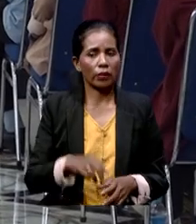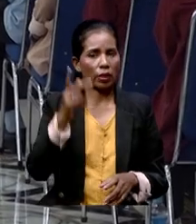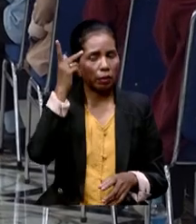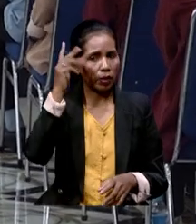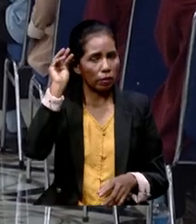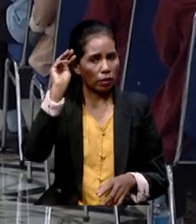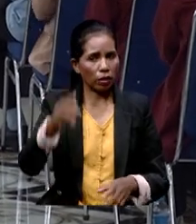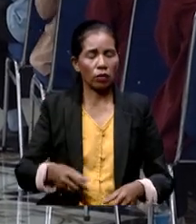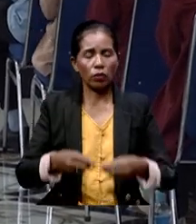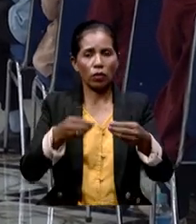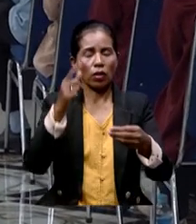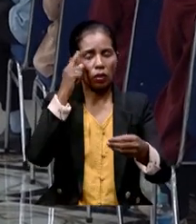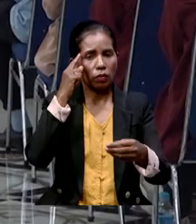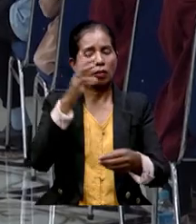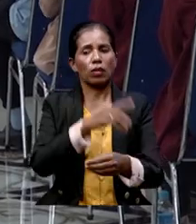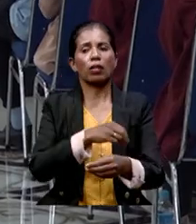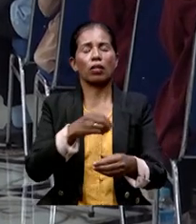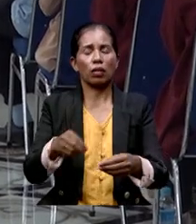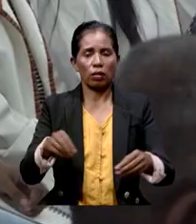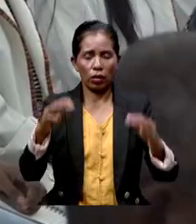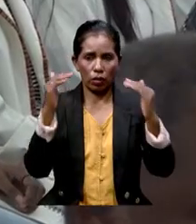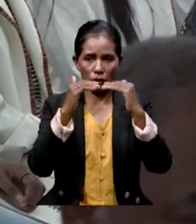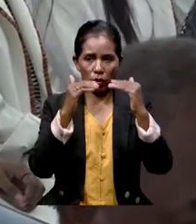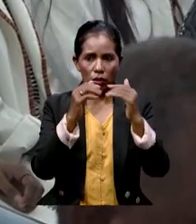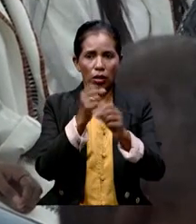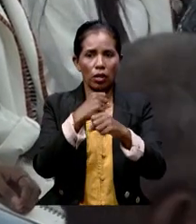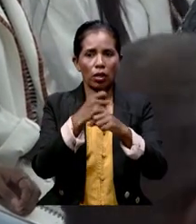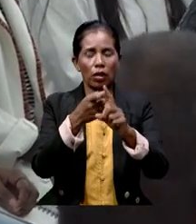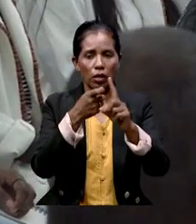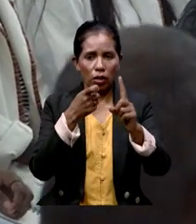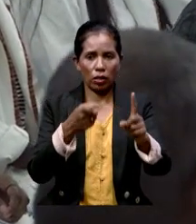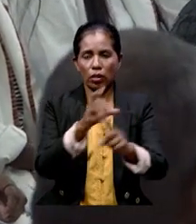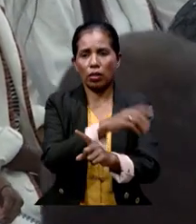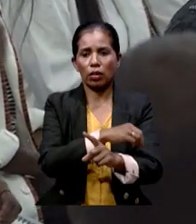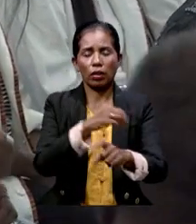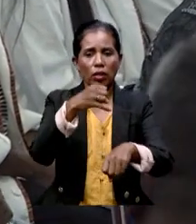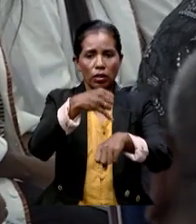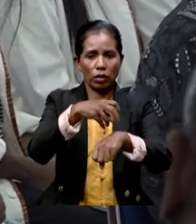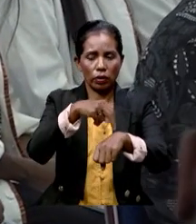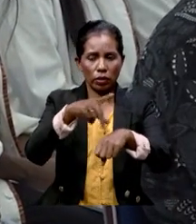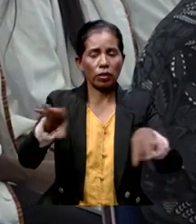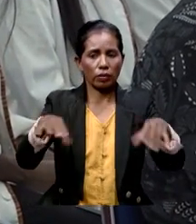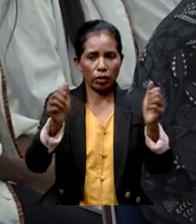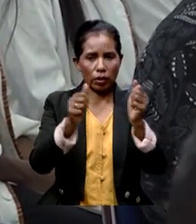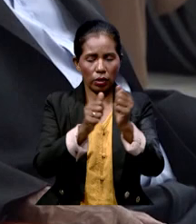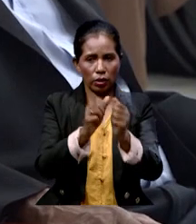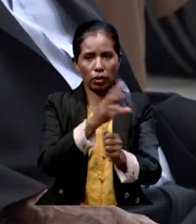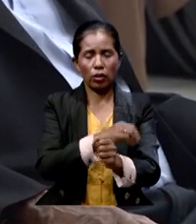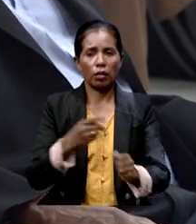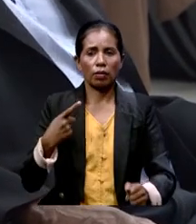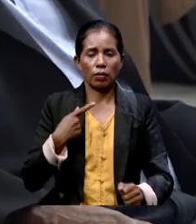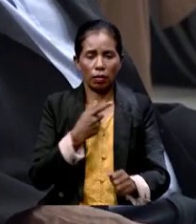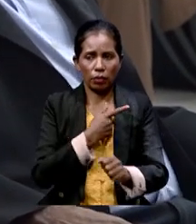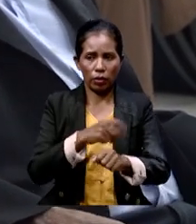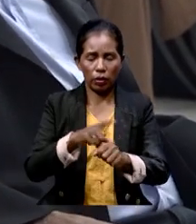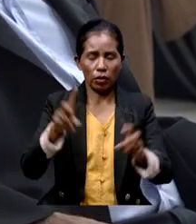Primeiro-ministro Fuhano Ine Bainhira Sayorador e a seminário Nebe realiza Rússia Divisão Relação Internacional Cooperação no Protocolo Parlamento Nacional.